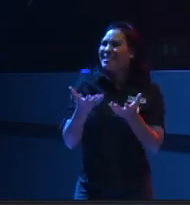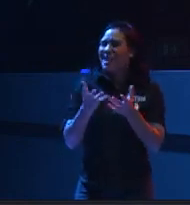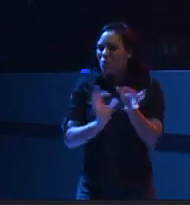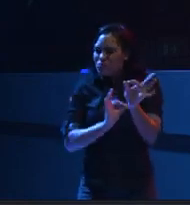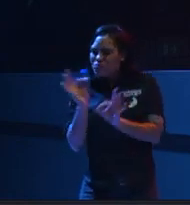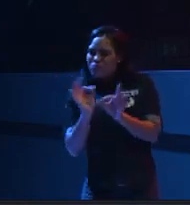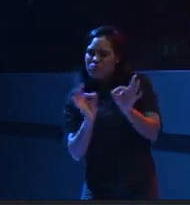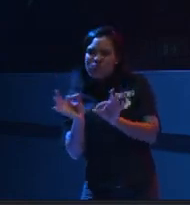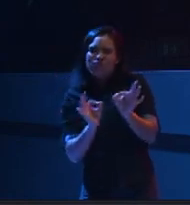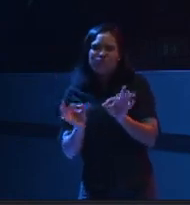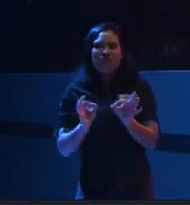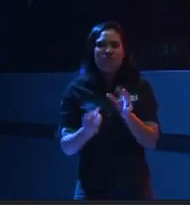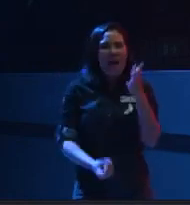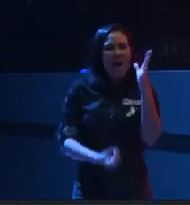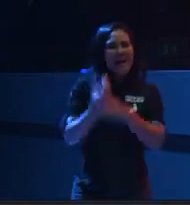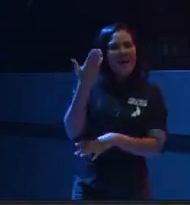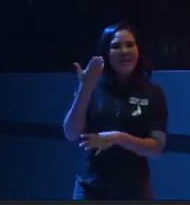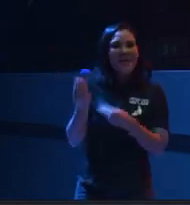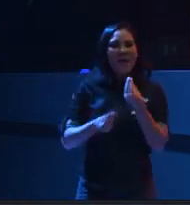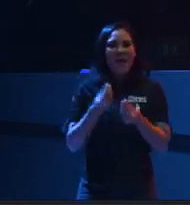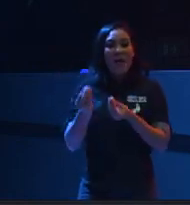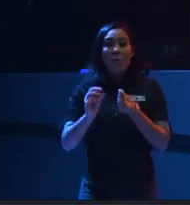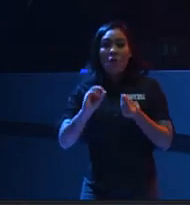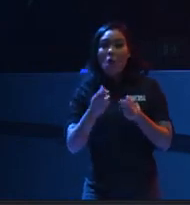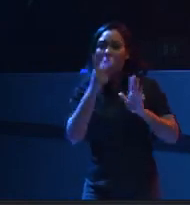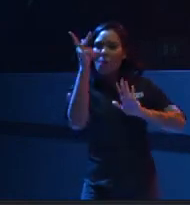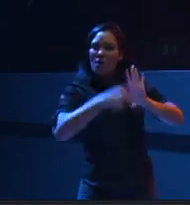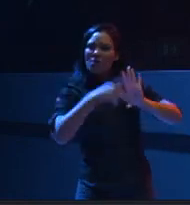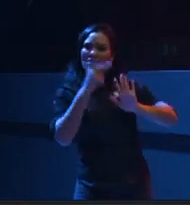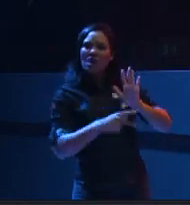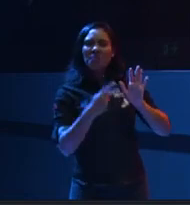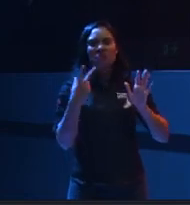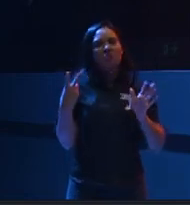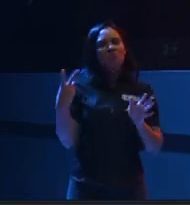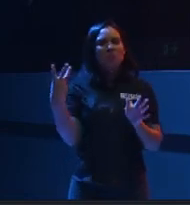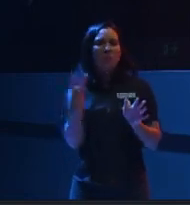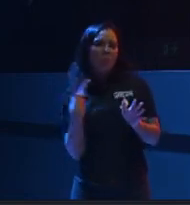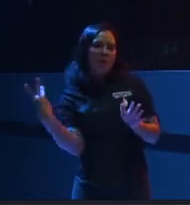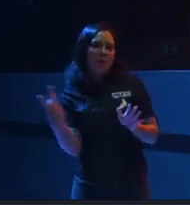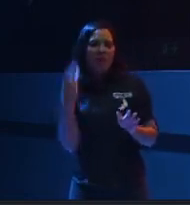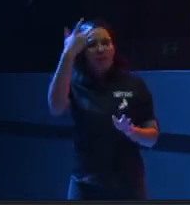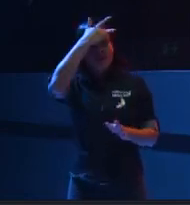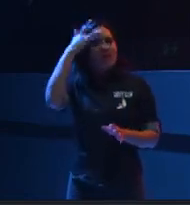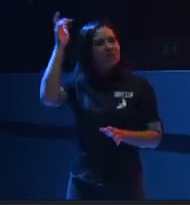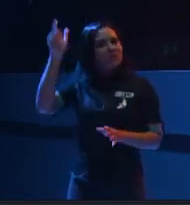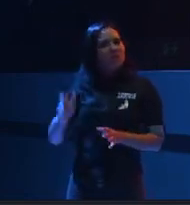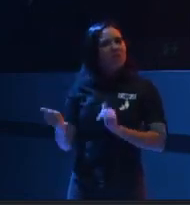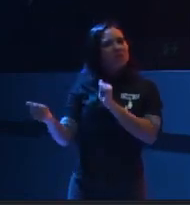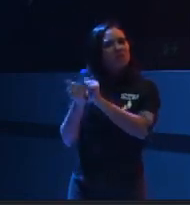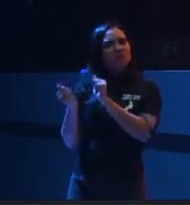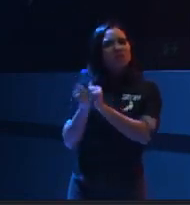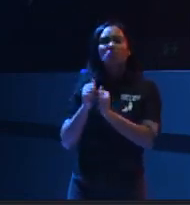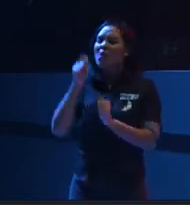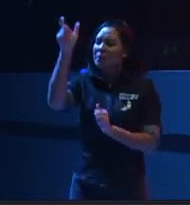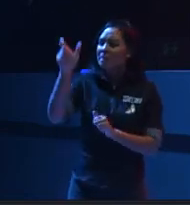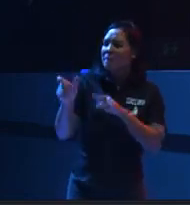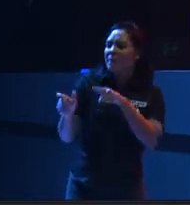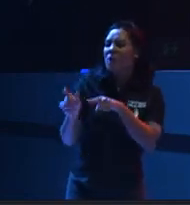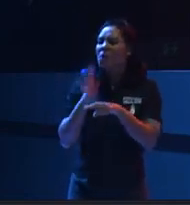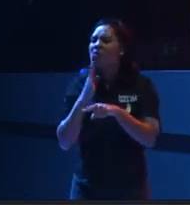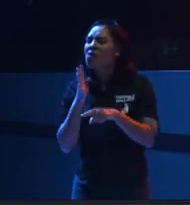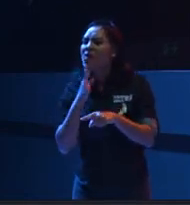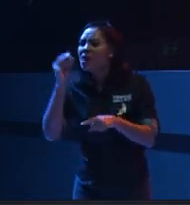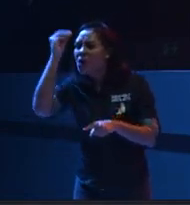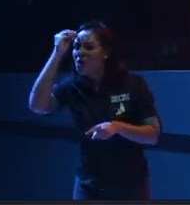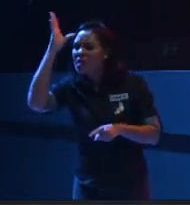alguém para tentar executar um projeto de duas três pessoas aqueles que conhecem uma área com